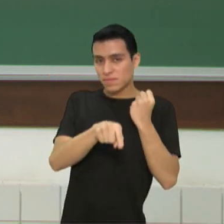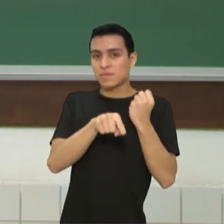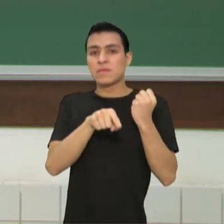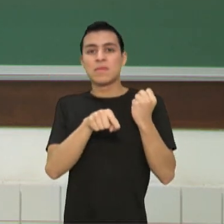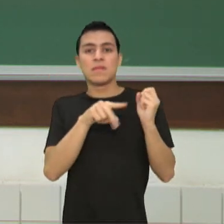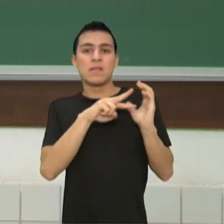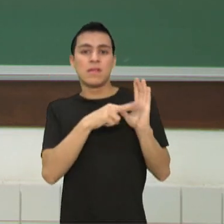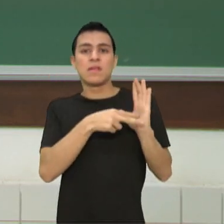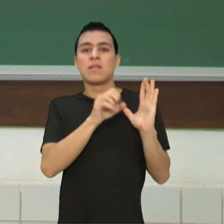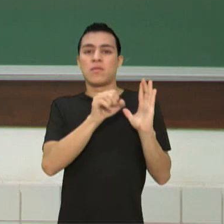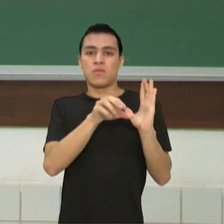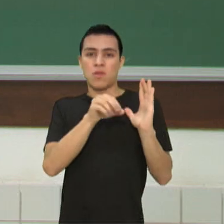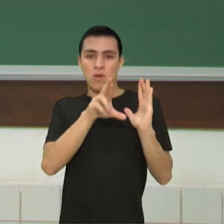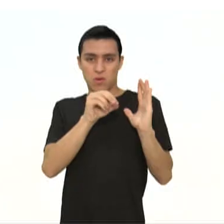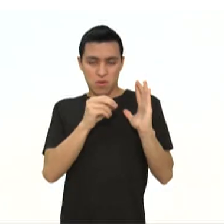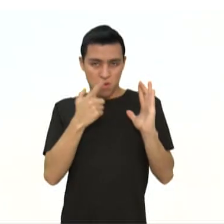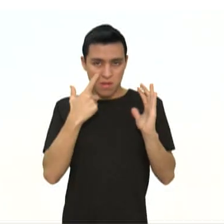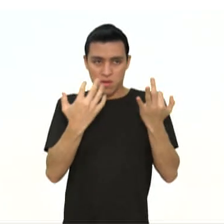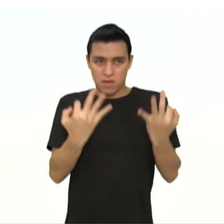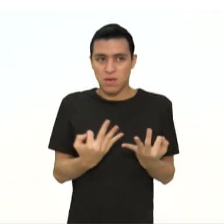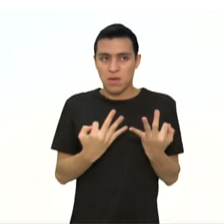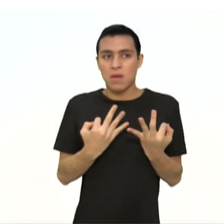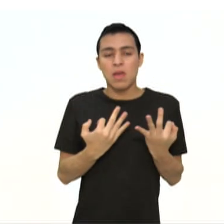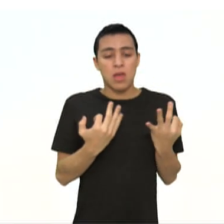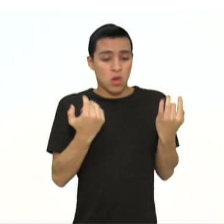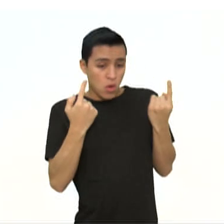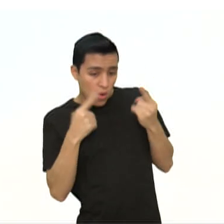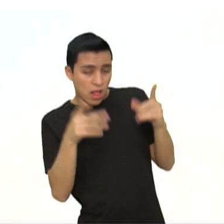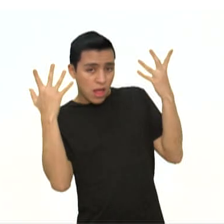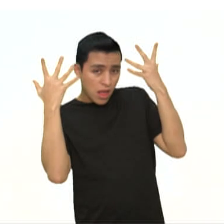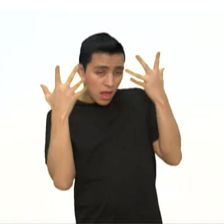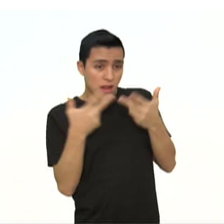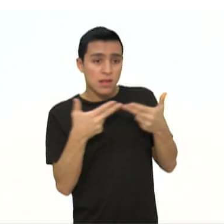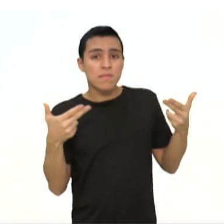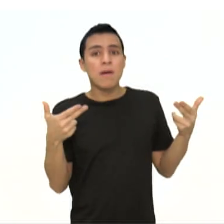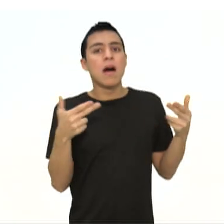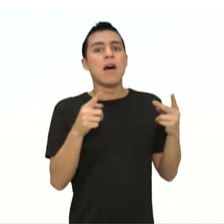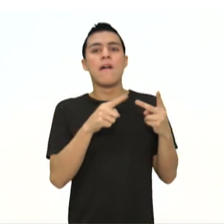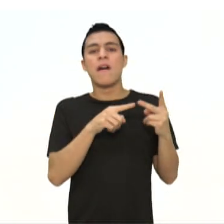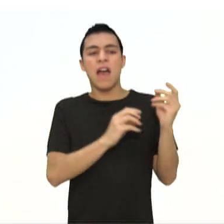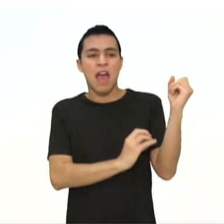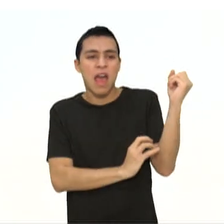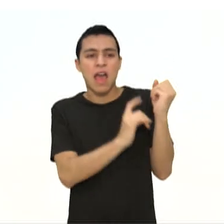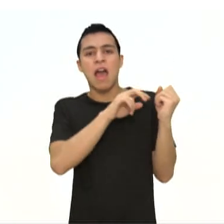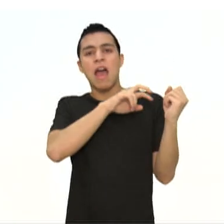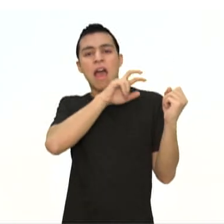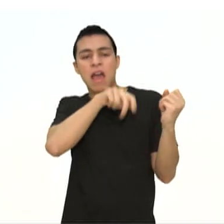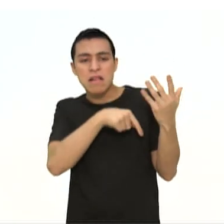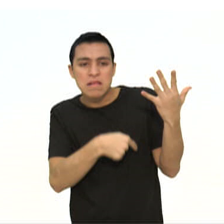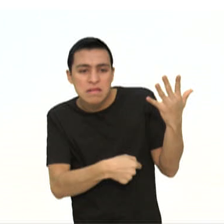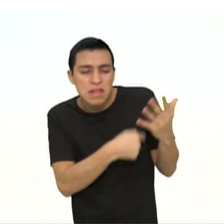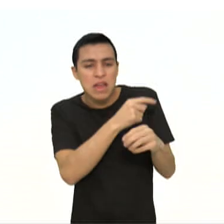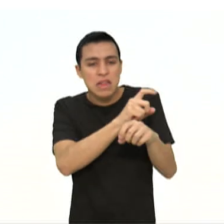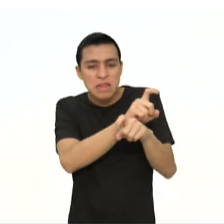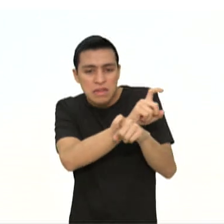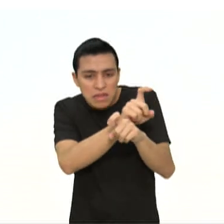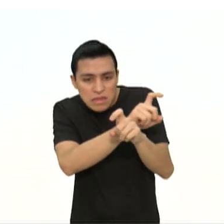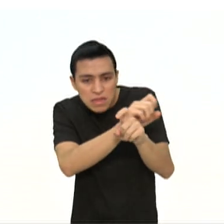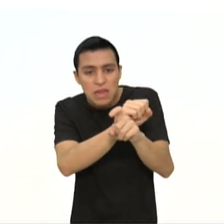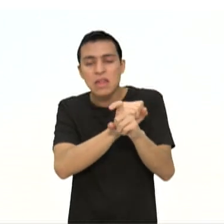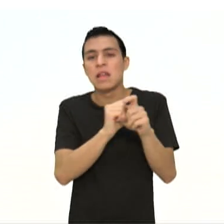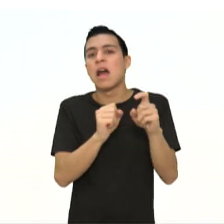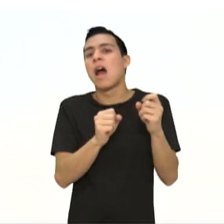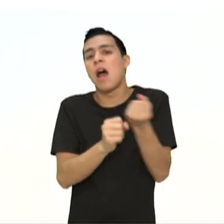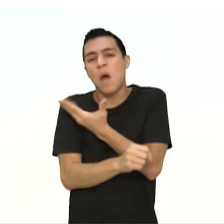Soro. Aham. Olá. Quanto animais peçonhentos, quanto a cobra, aranha, escorpião. Algumas doenças virais, por exemplo,